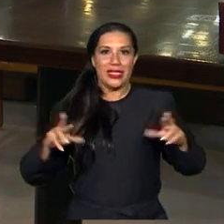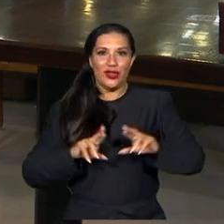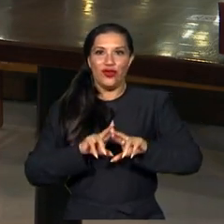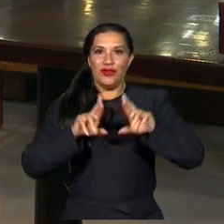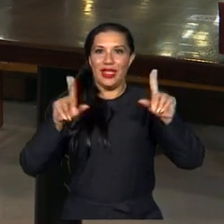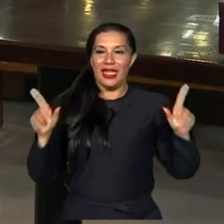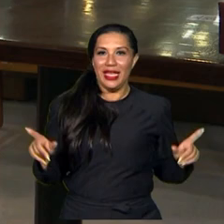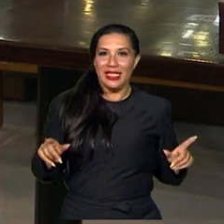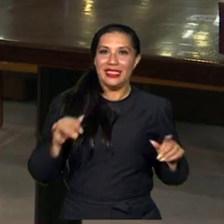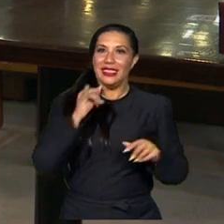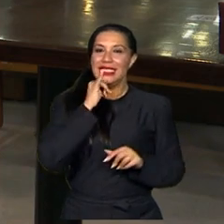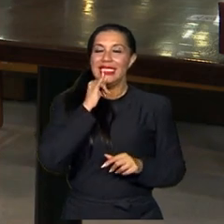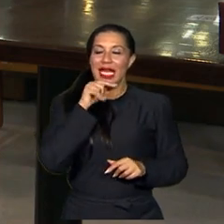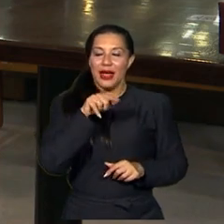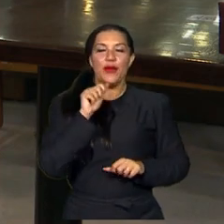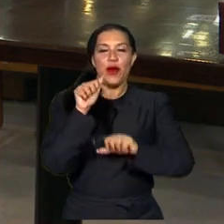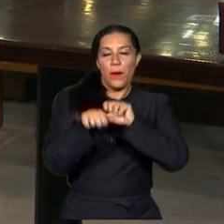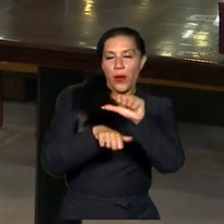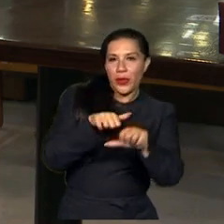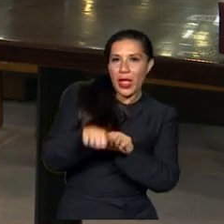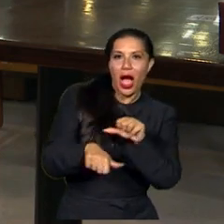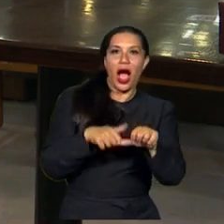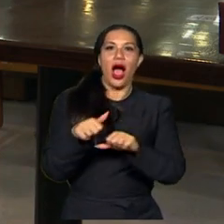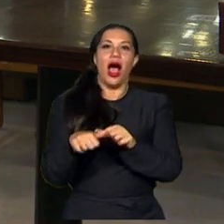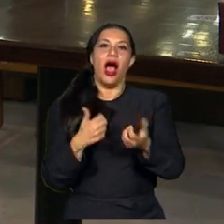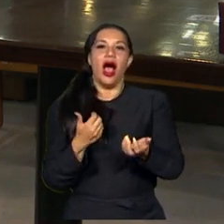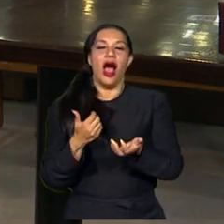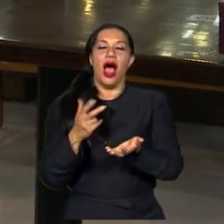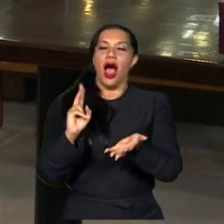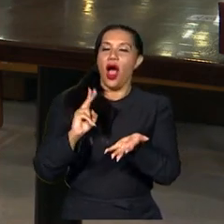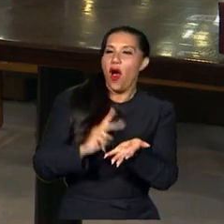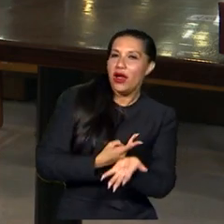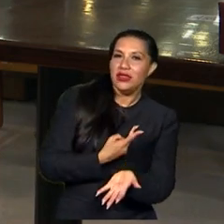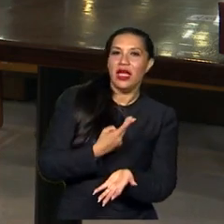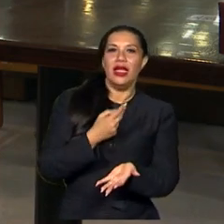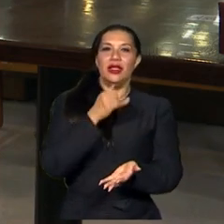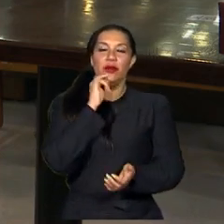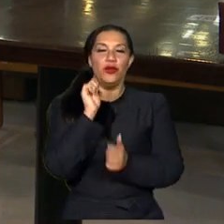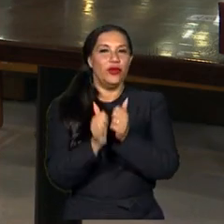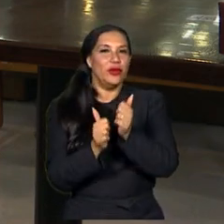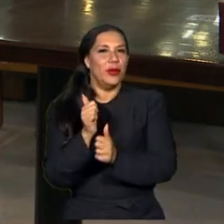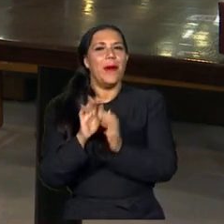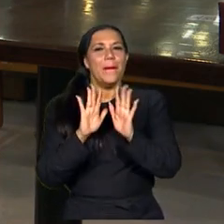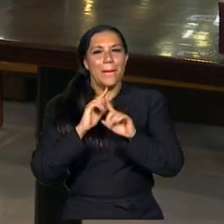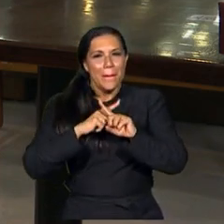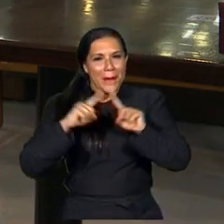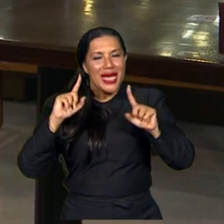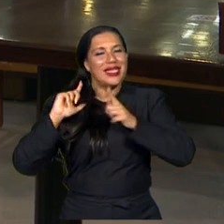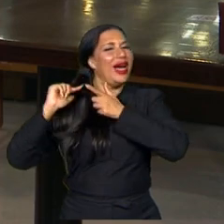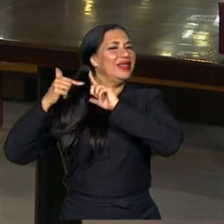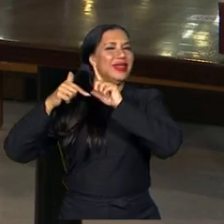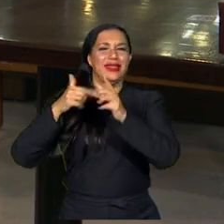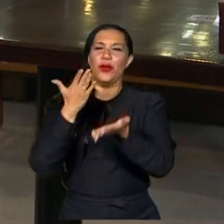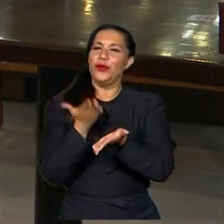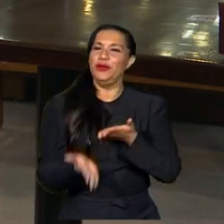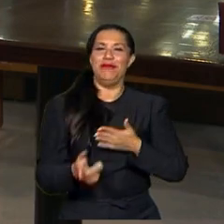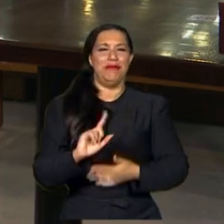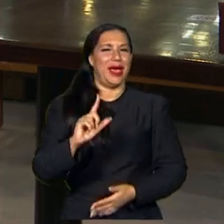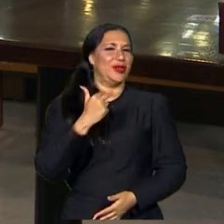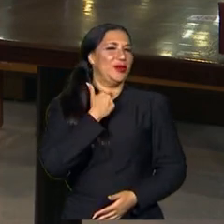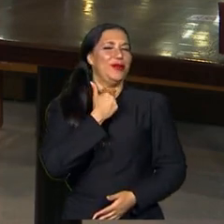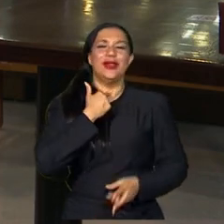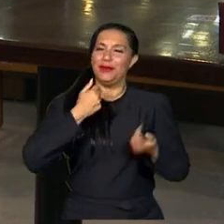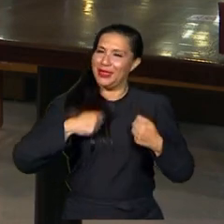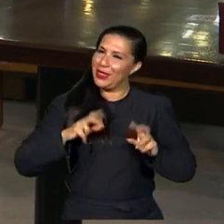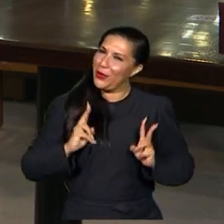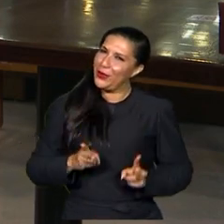vão mudar alguns caminhos, alguns rumos aí, principalmente na questão do futebol, eu acho que essa tradição não pode se perder. Tem que